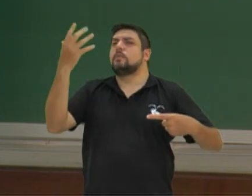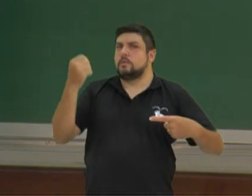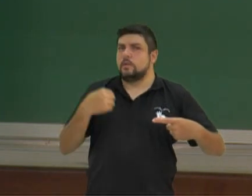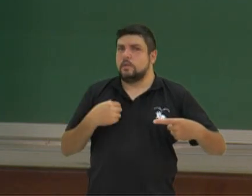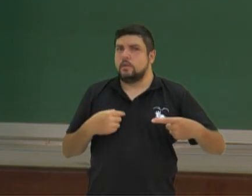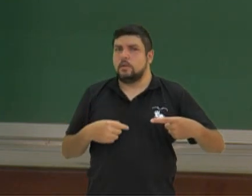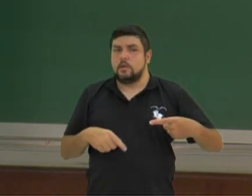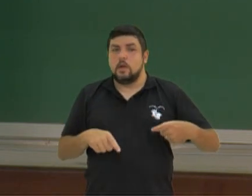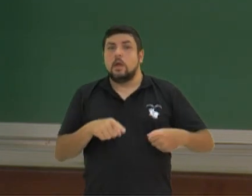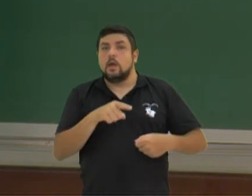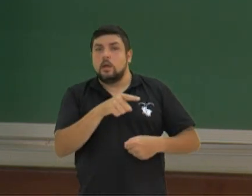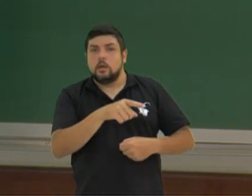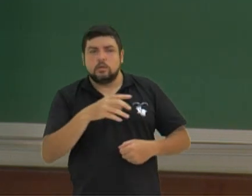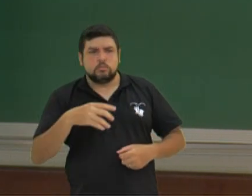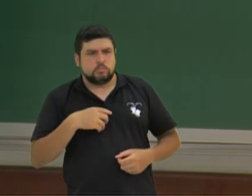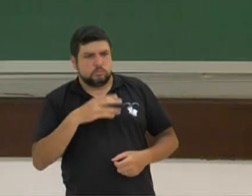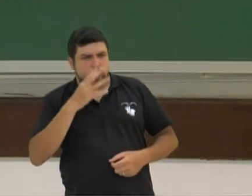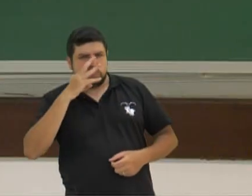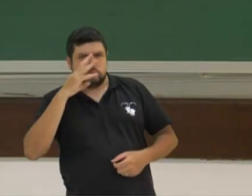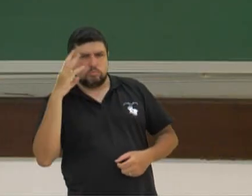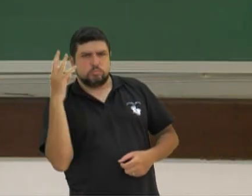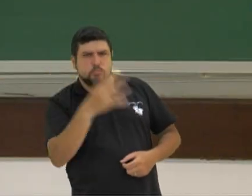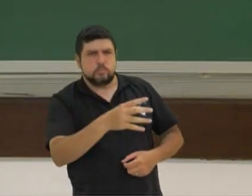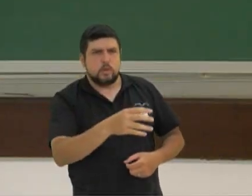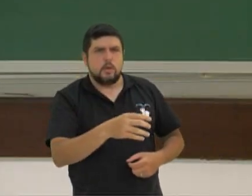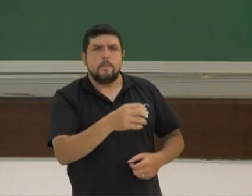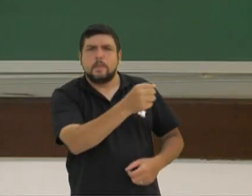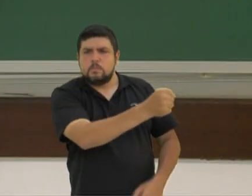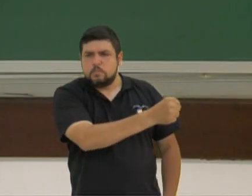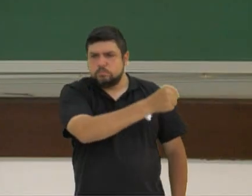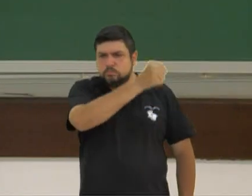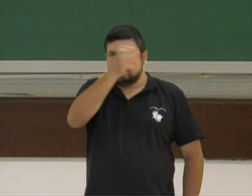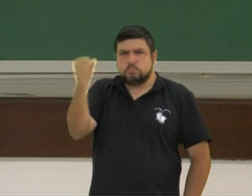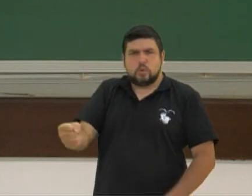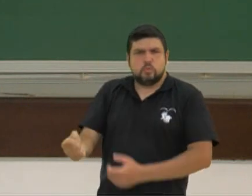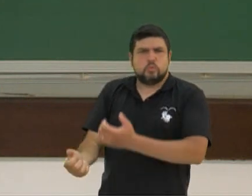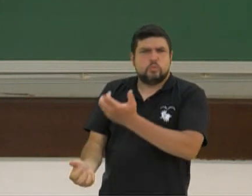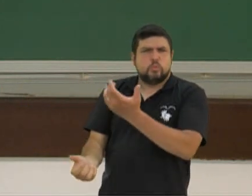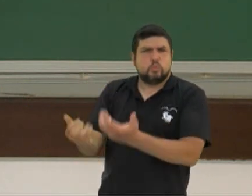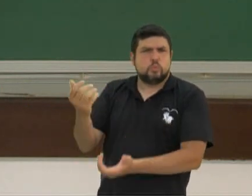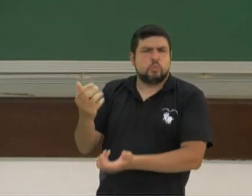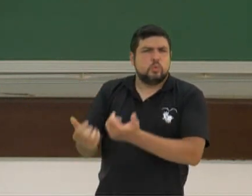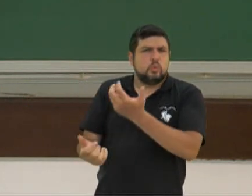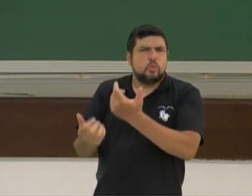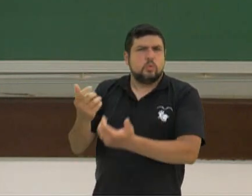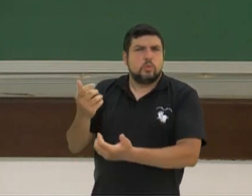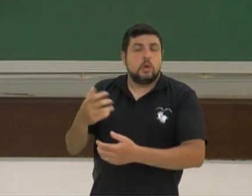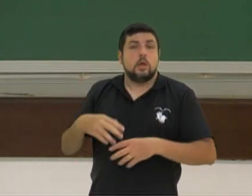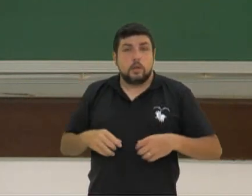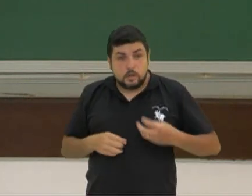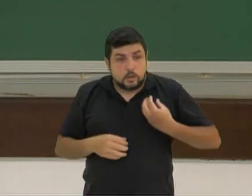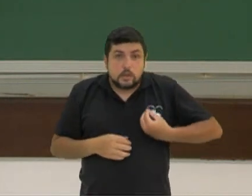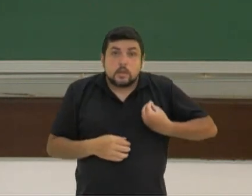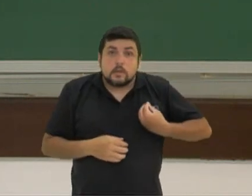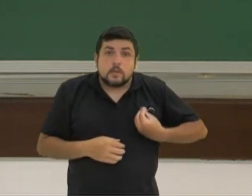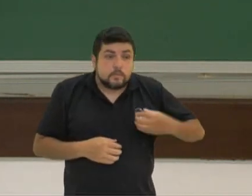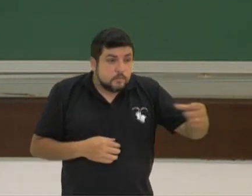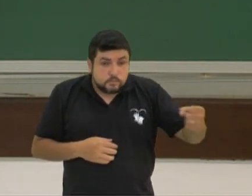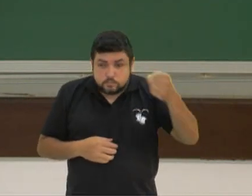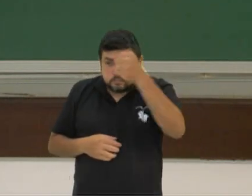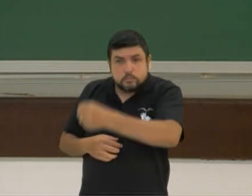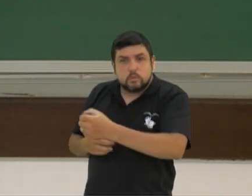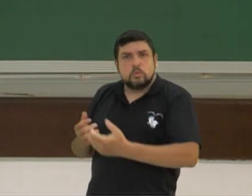ser condenado à fogueira. Sim, o Giordano Bruno, ele acaba queimado vivo porque ele